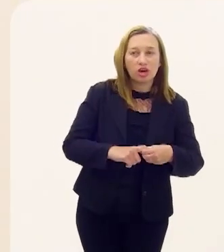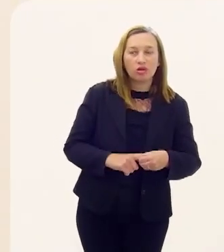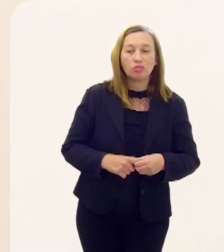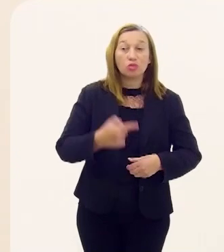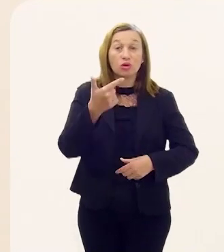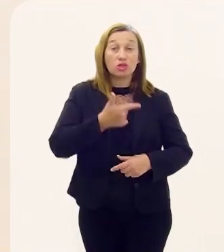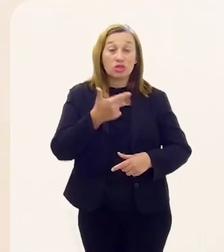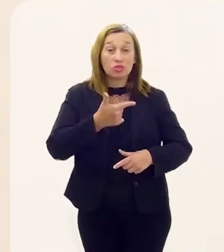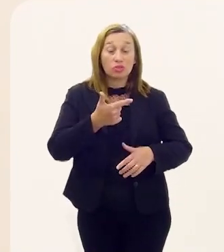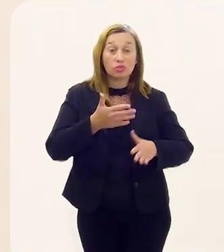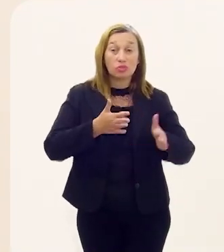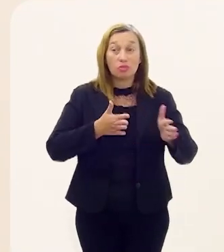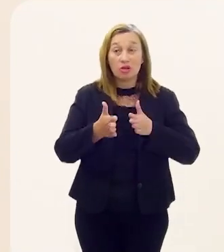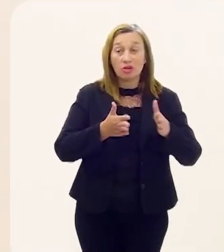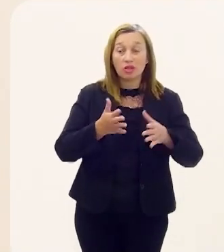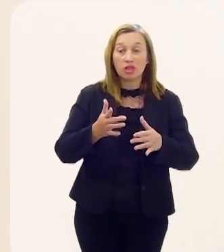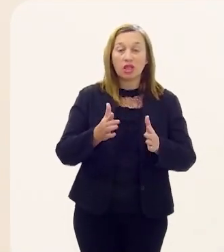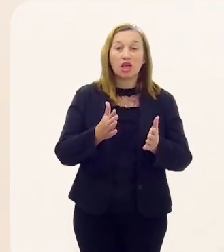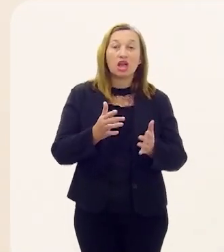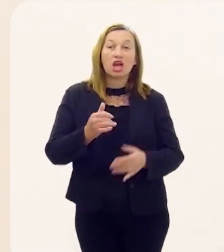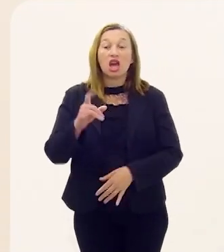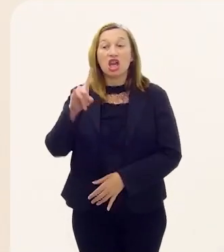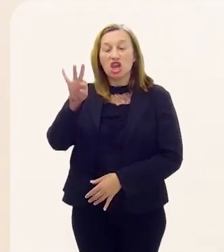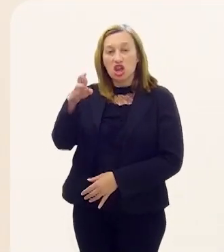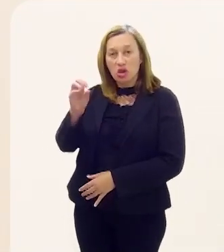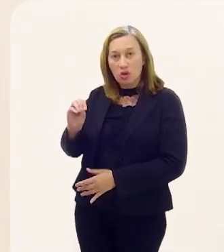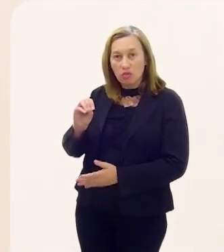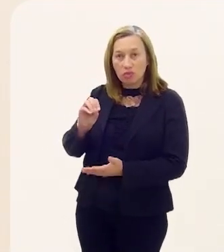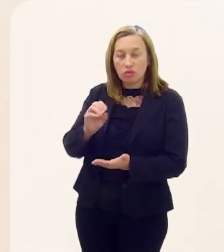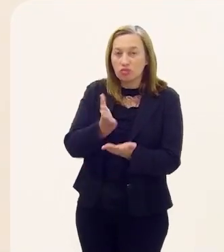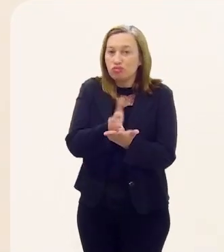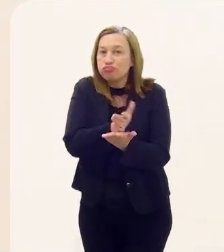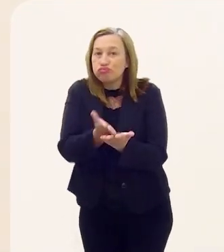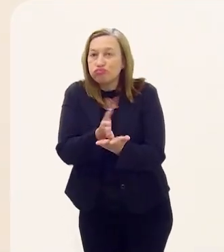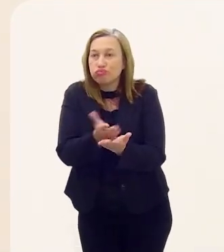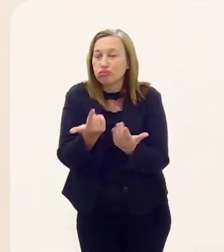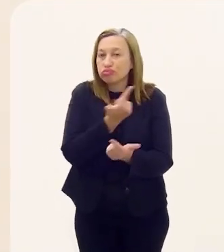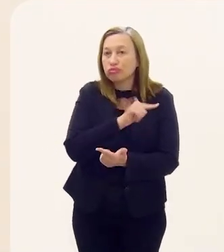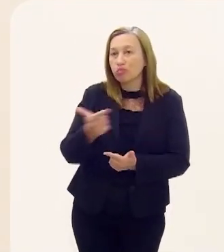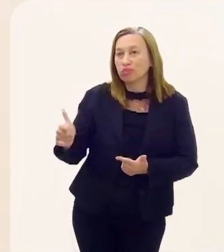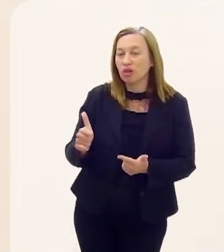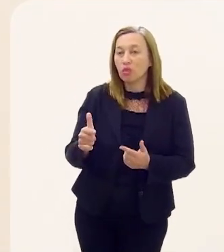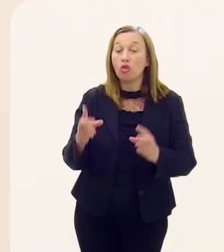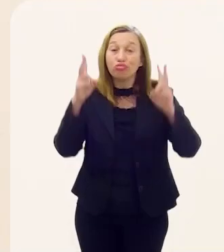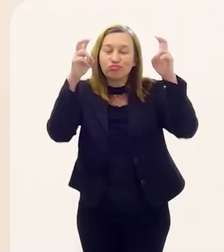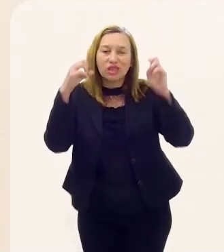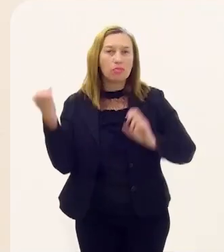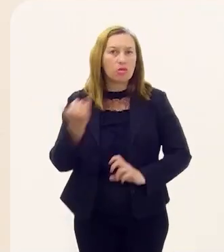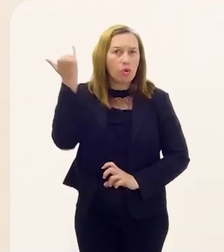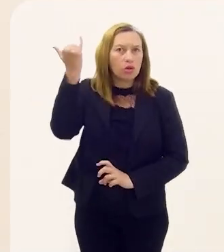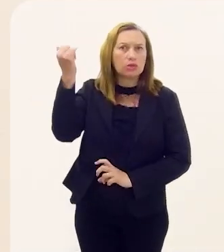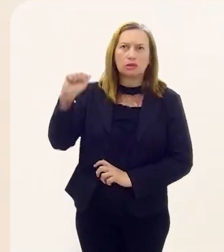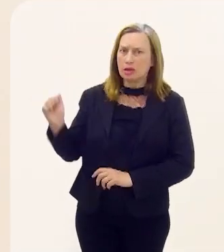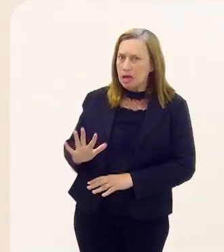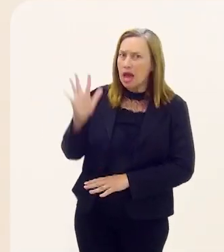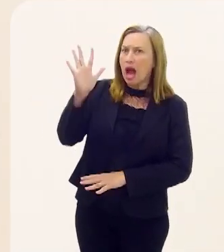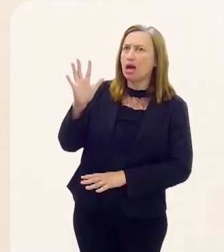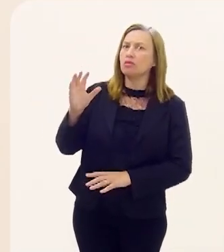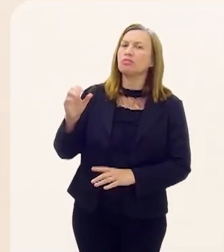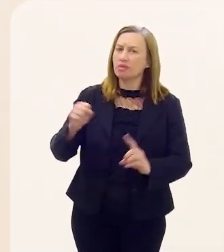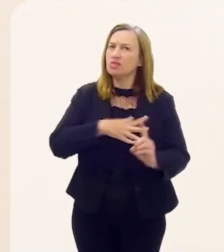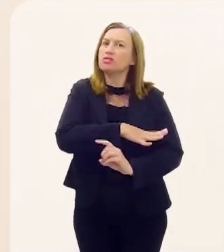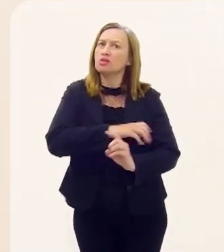Voltamos com o segundo bloco do programa Rio Sem Fronteiras, debatendo um tema importante, caro para a sociedade